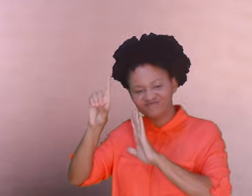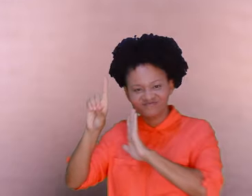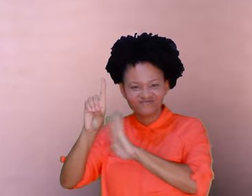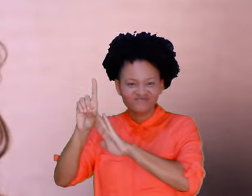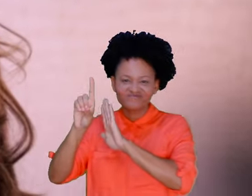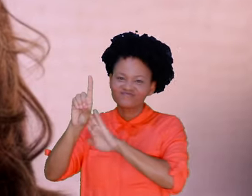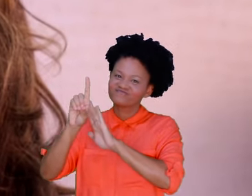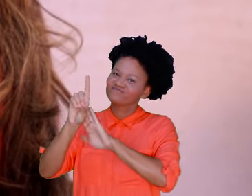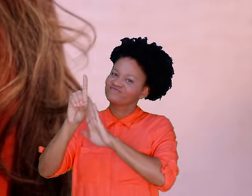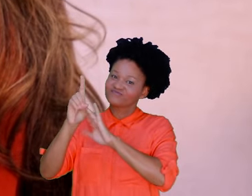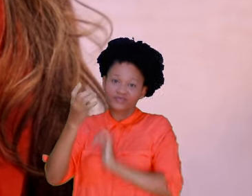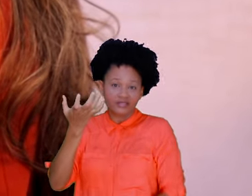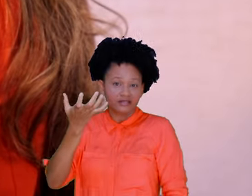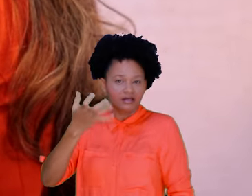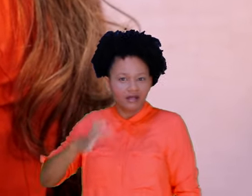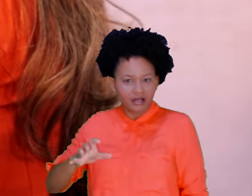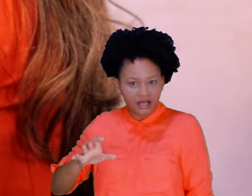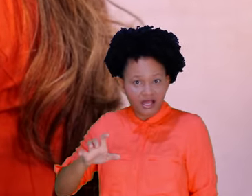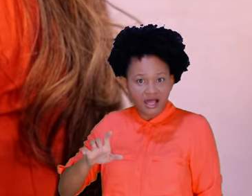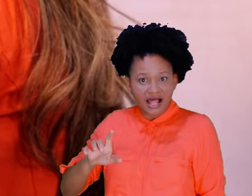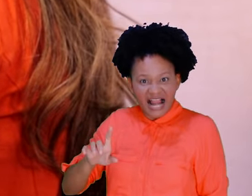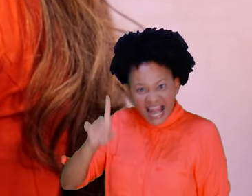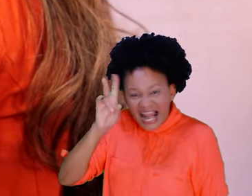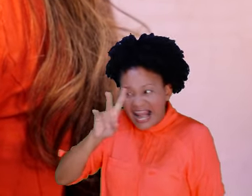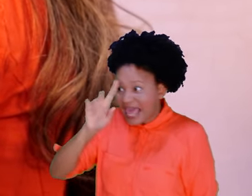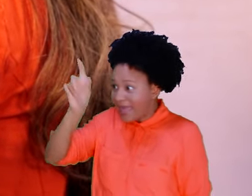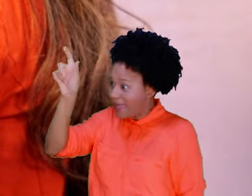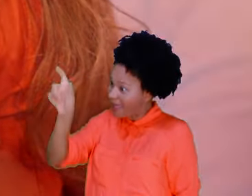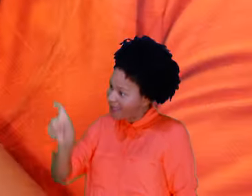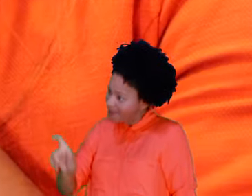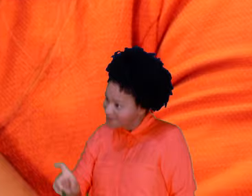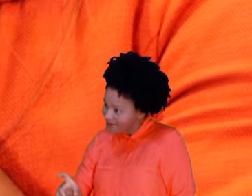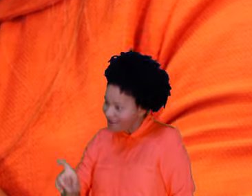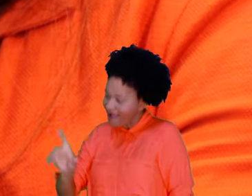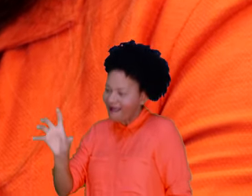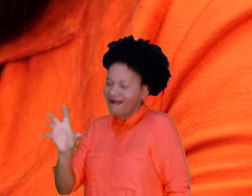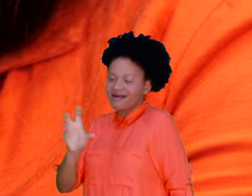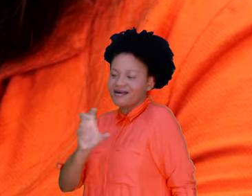O relacionamento que você perdeu.